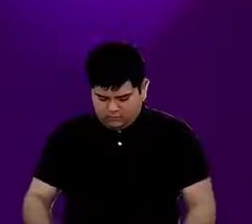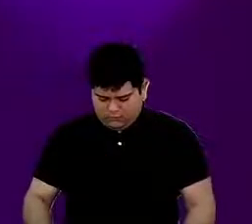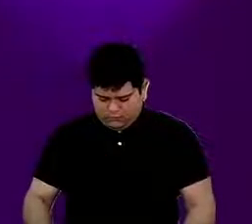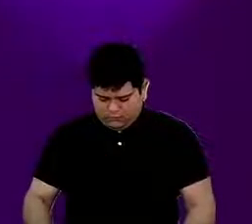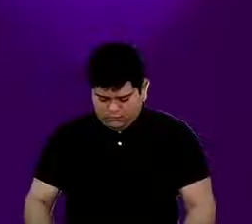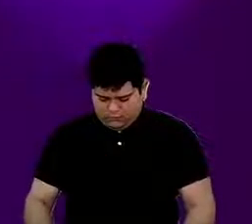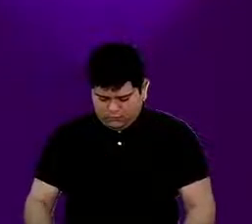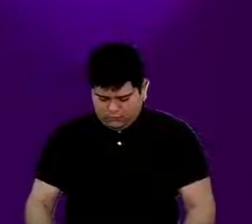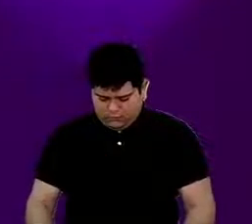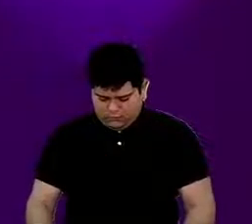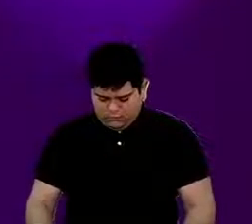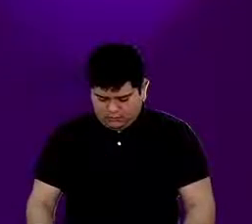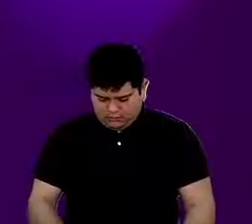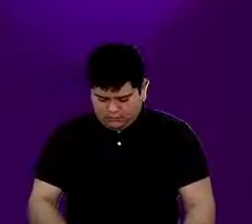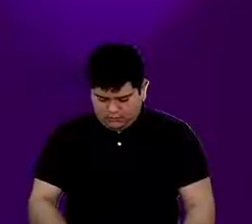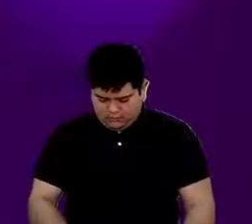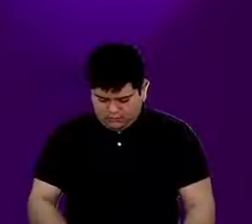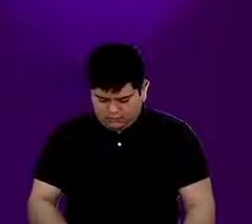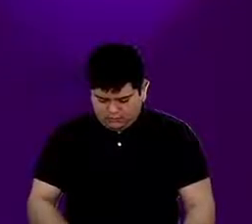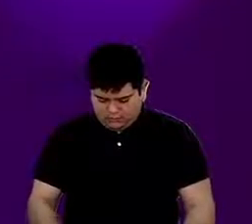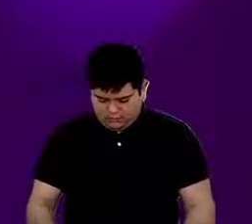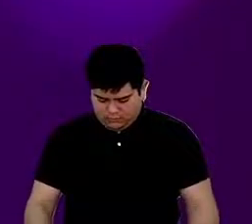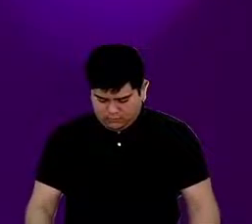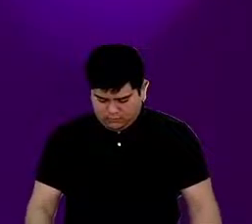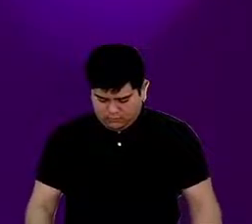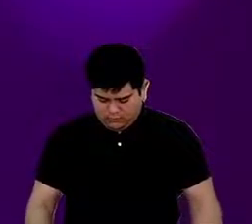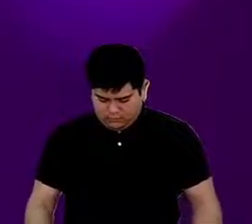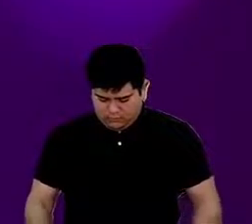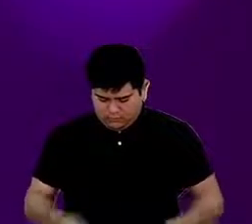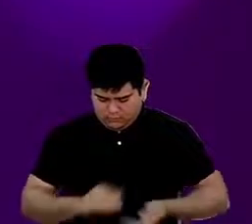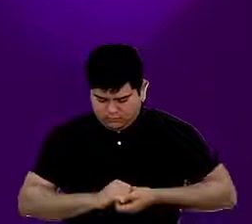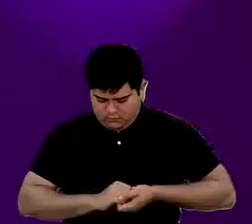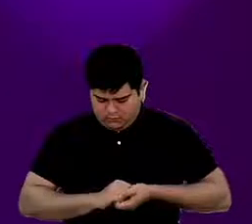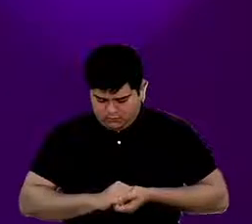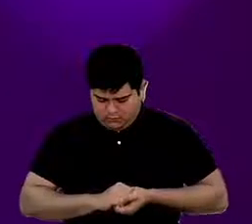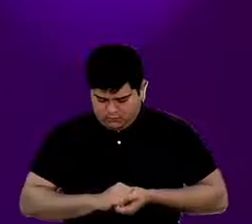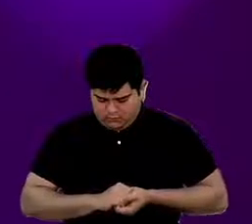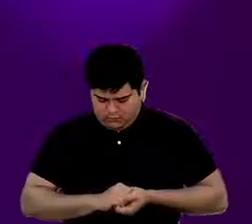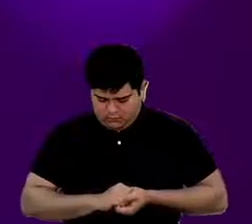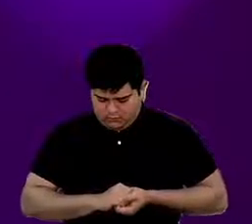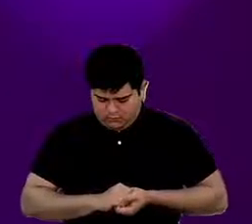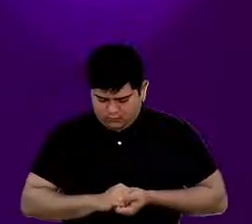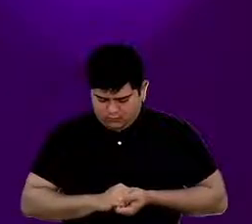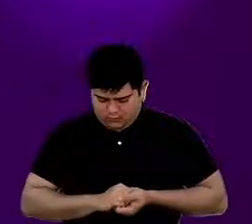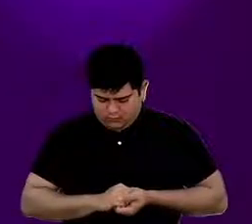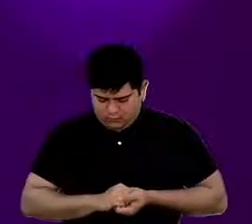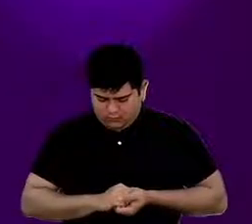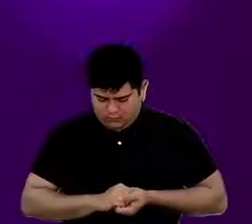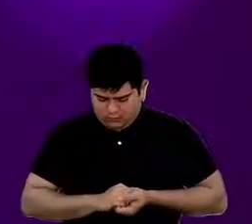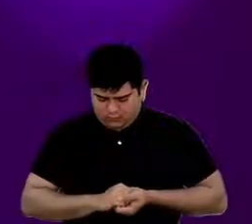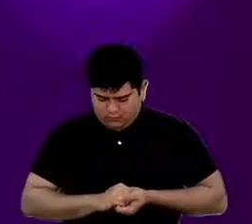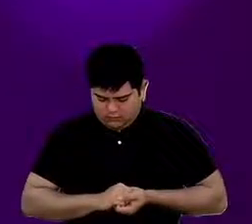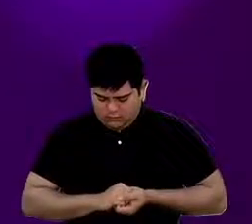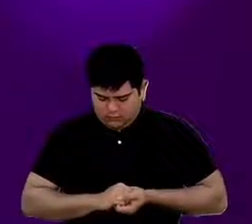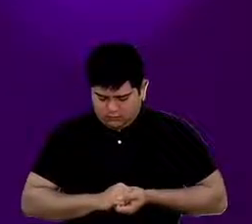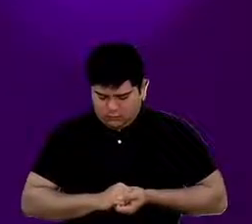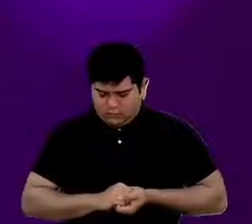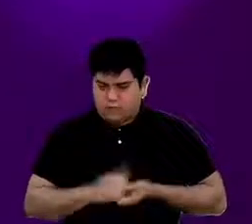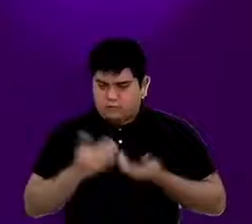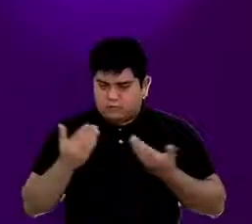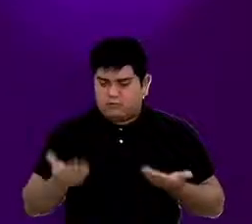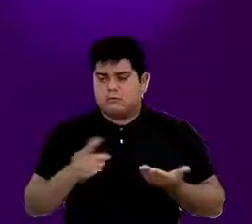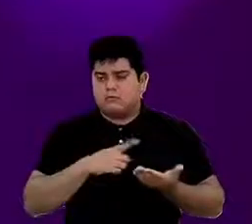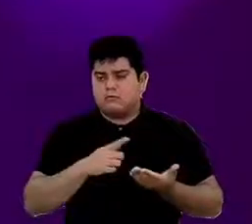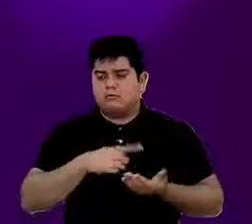fluxo no estresse, então no território da DA chega 2,37 mililitros de sangue